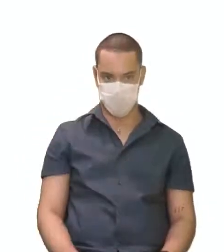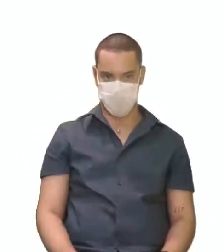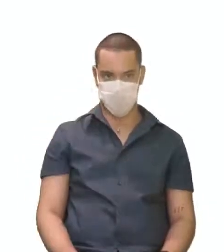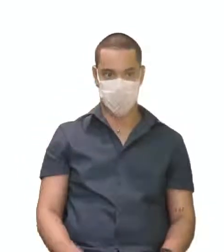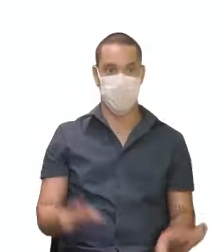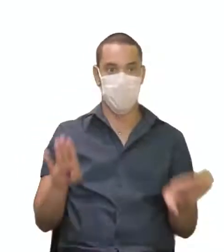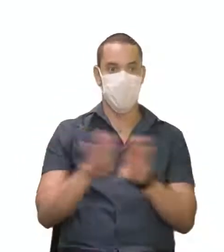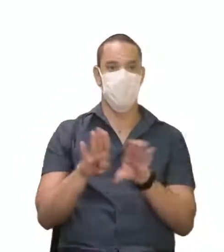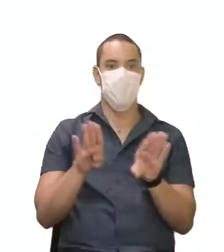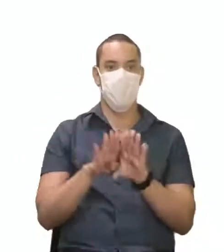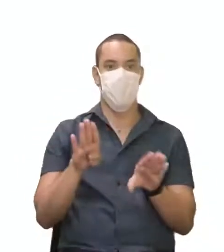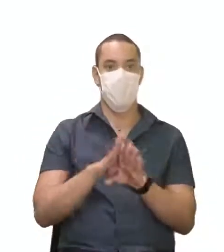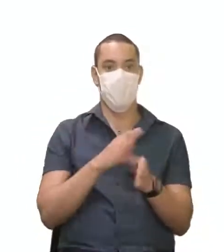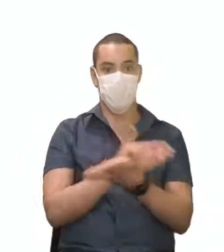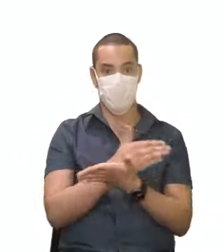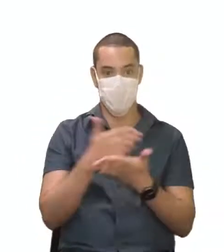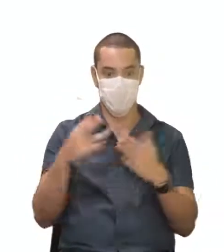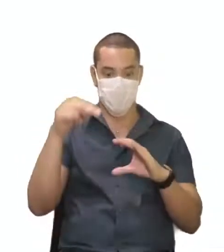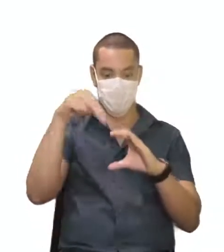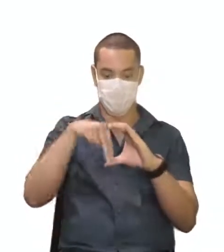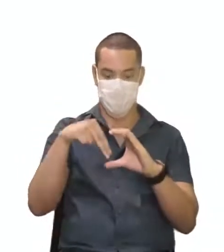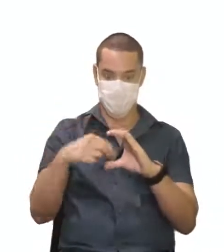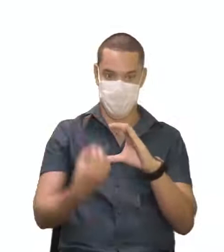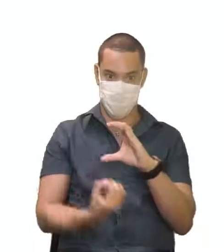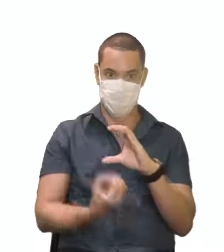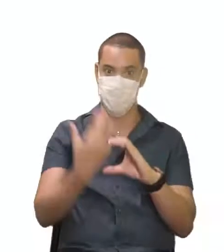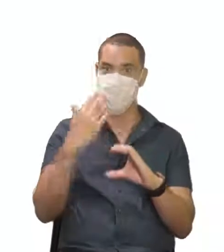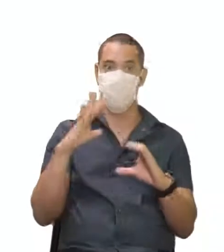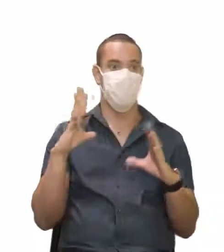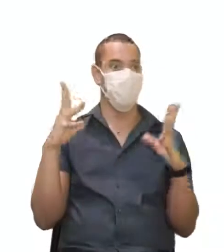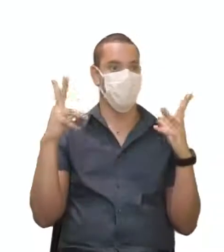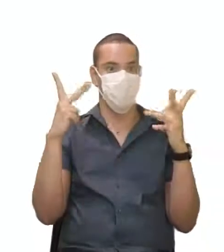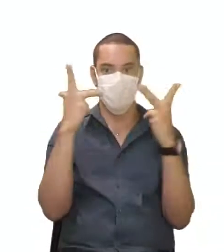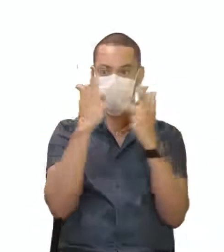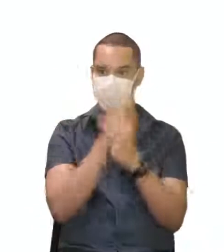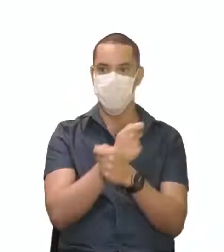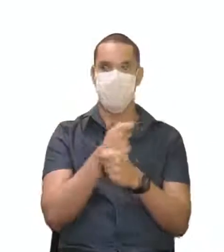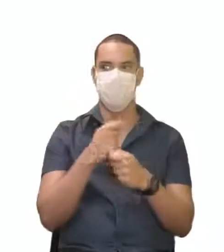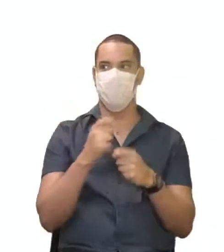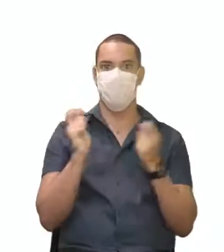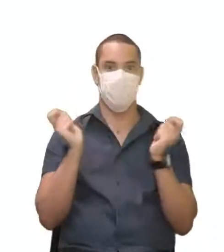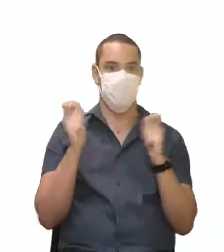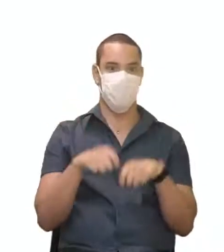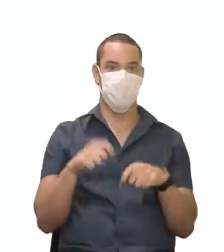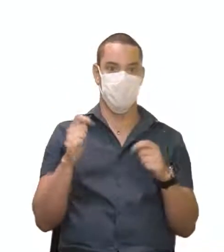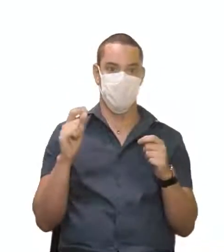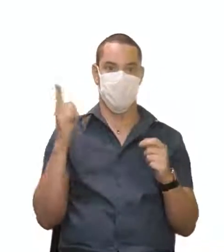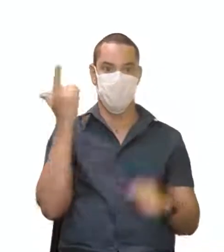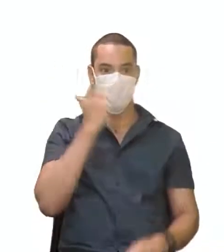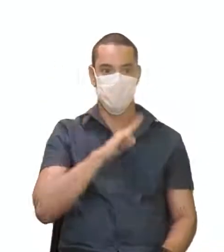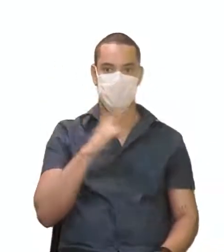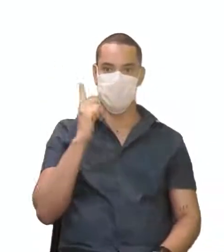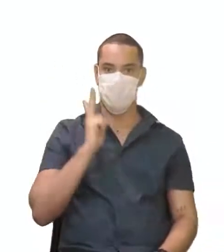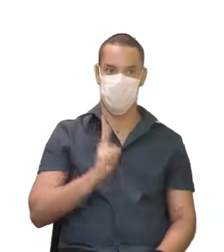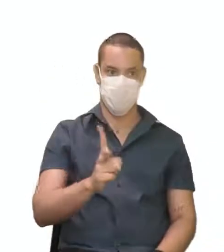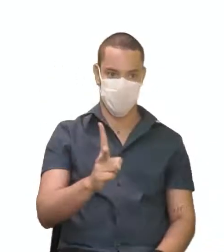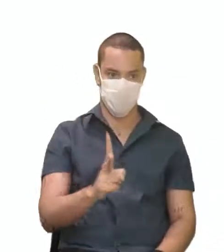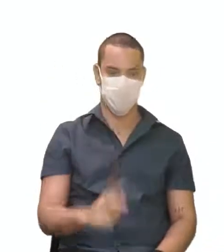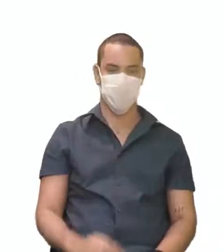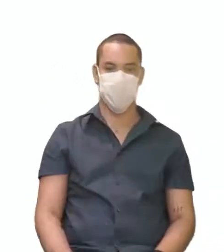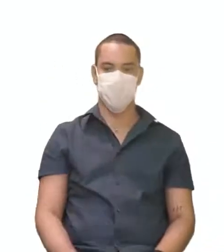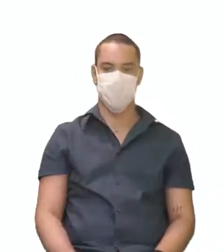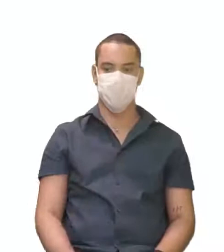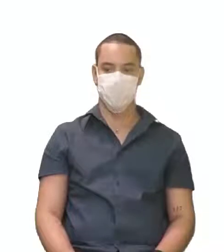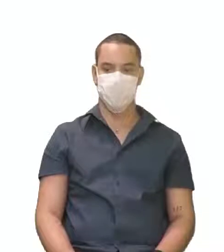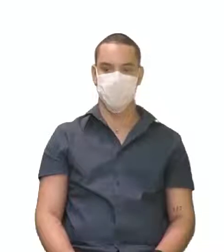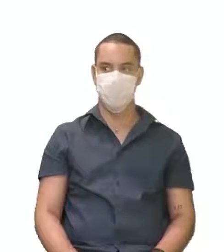Vai começar novamente a formação do núcleo e aí vai ficar tudo lindo e maravilhoso para poder a telófase dar continuidade,